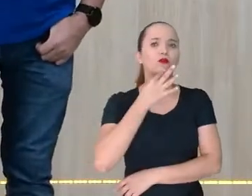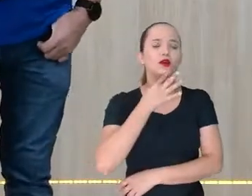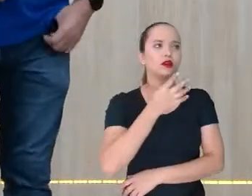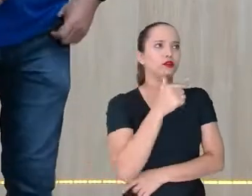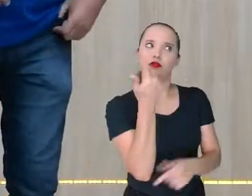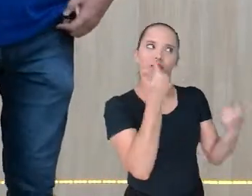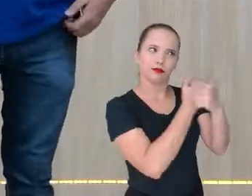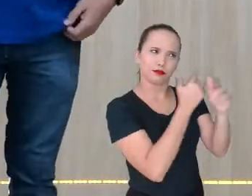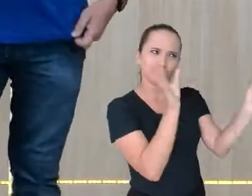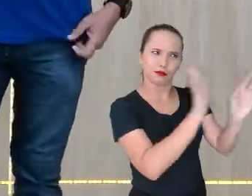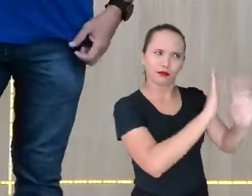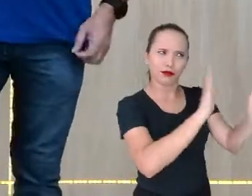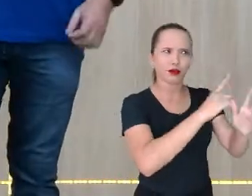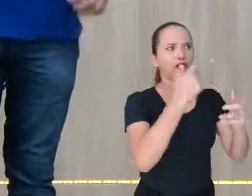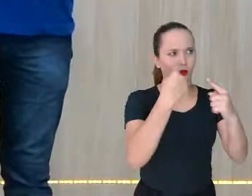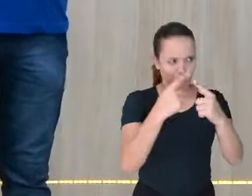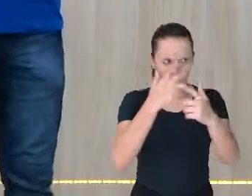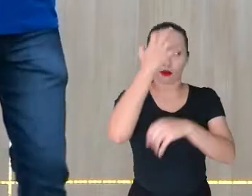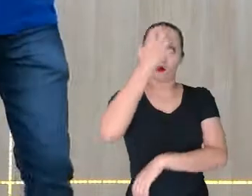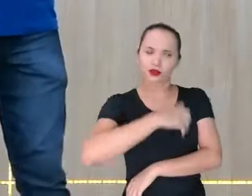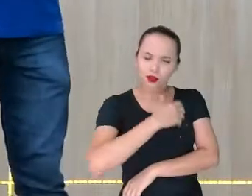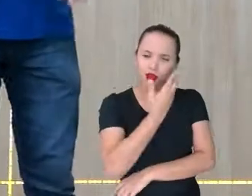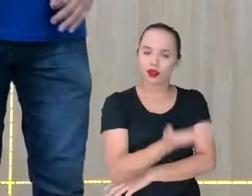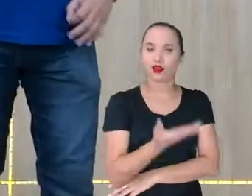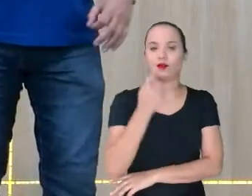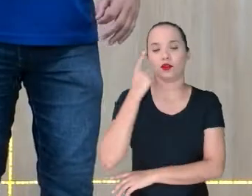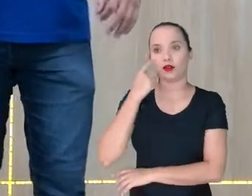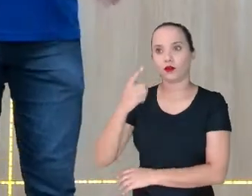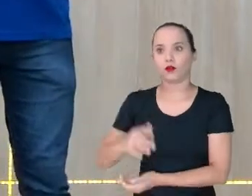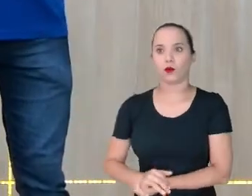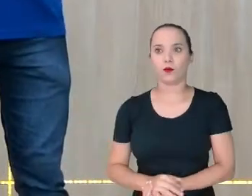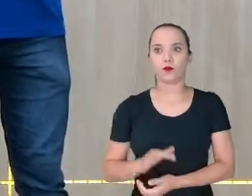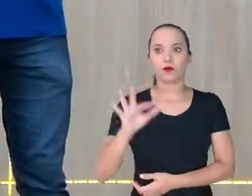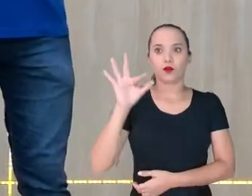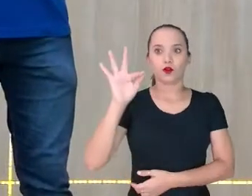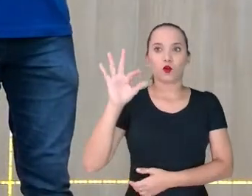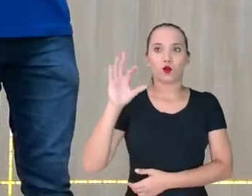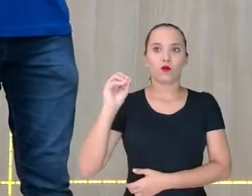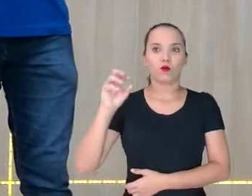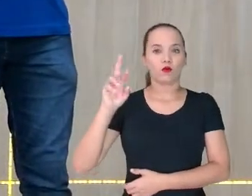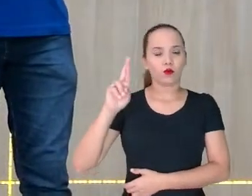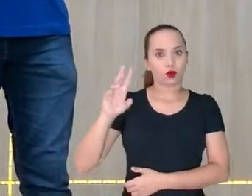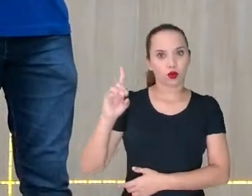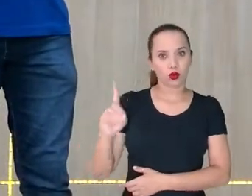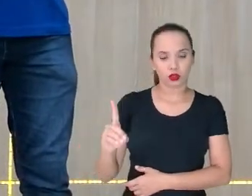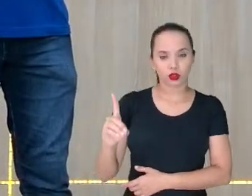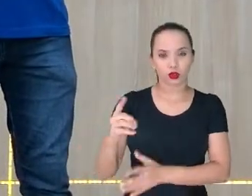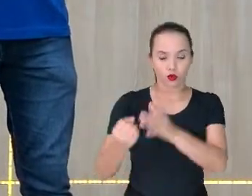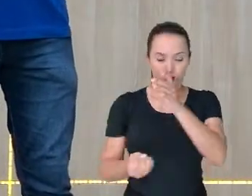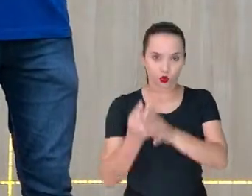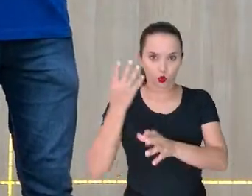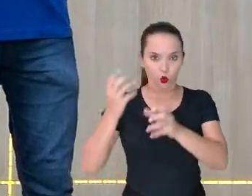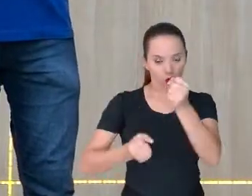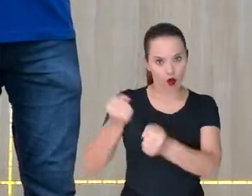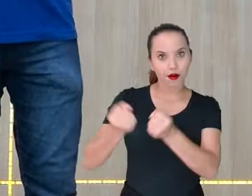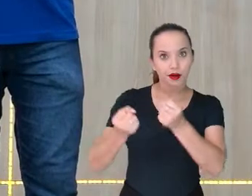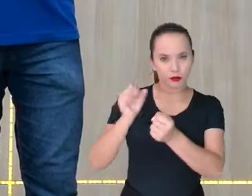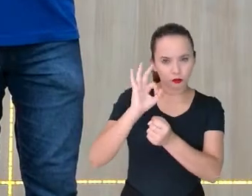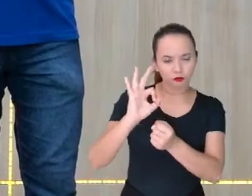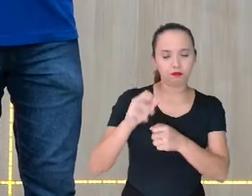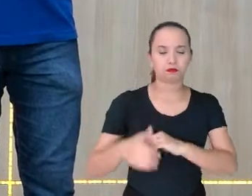não, professor Gilson, que o negócio é sério. O Fordismo, gente, imagina, o Ford quando inventou um carro, certo?